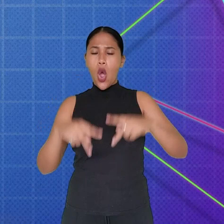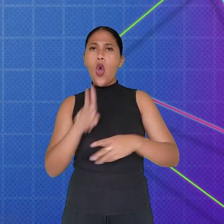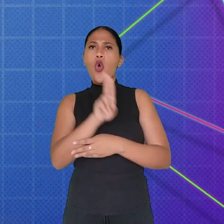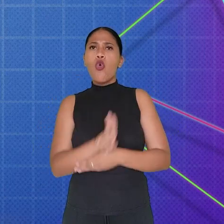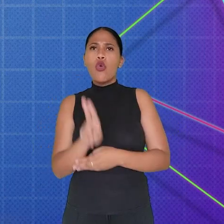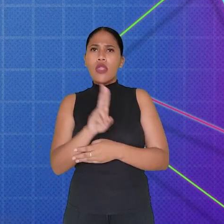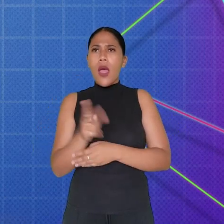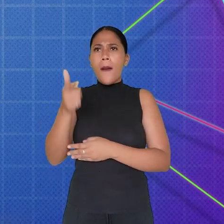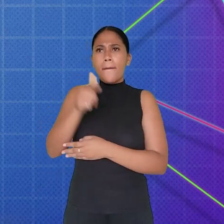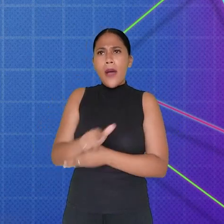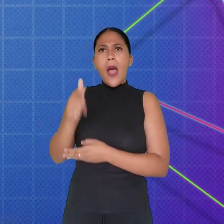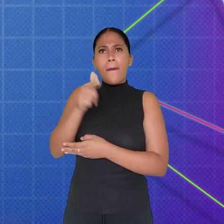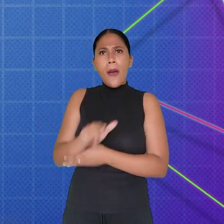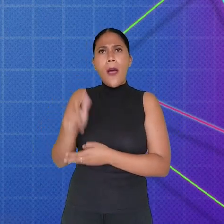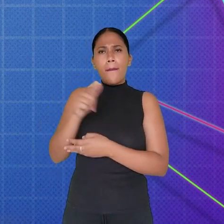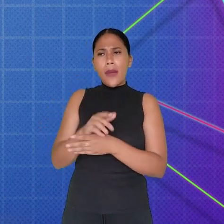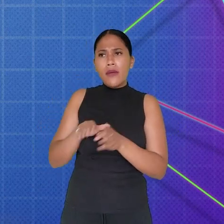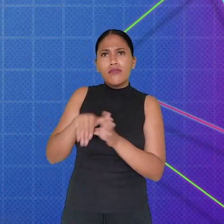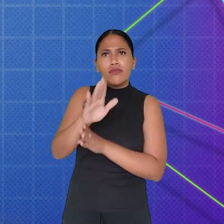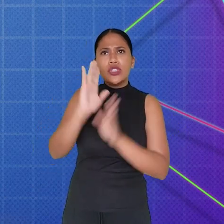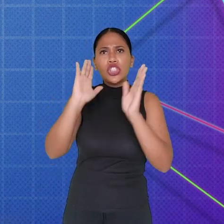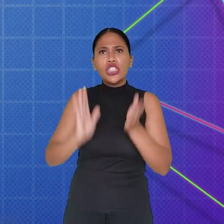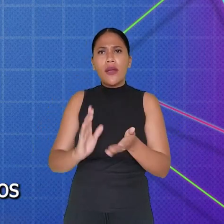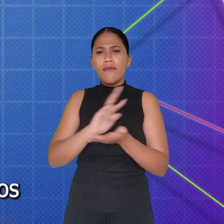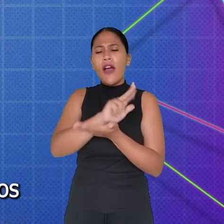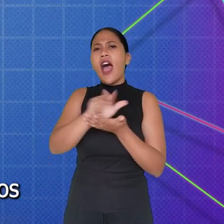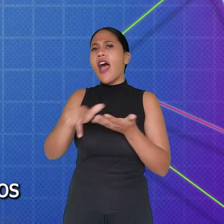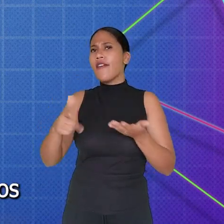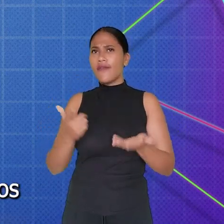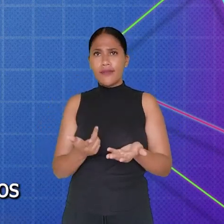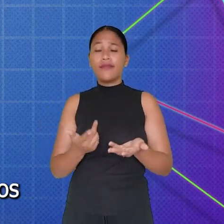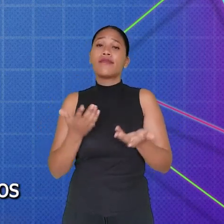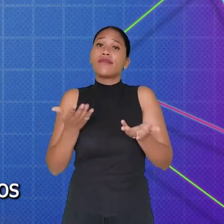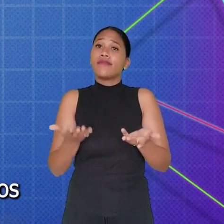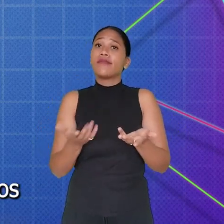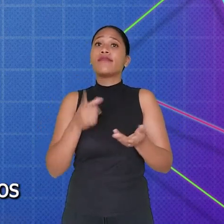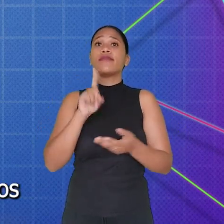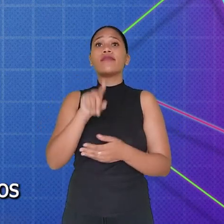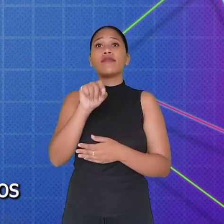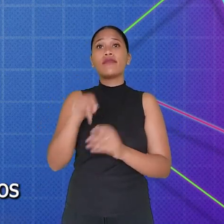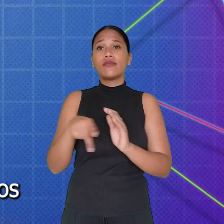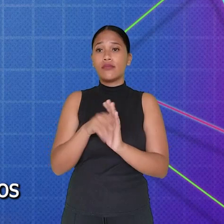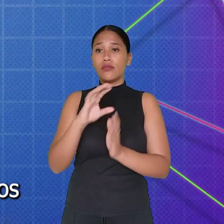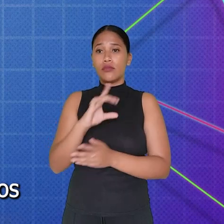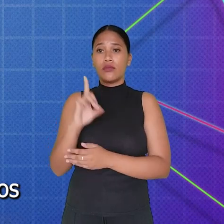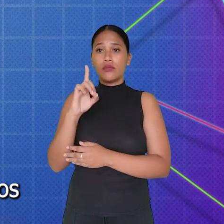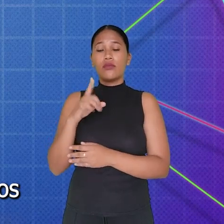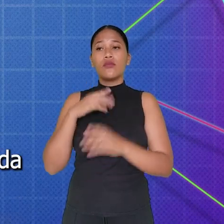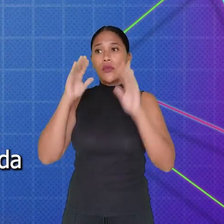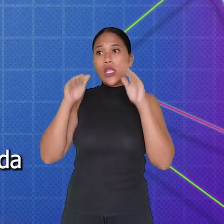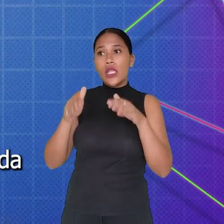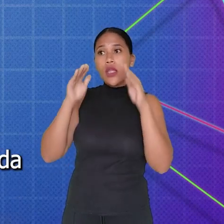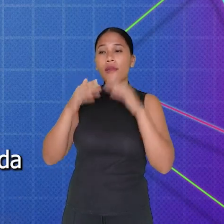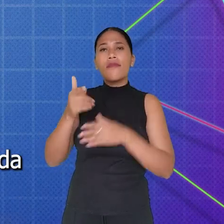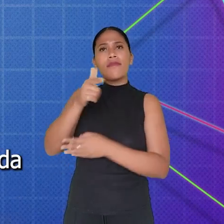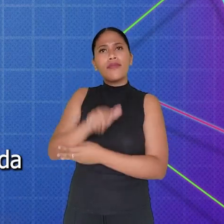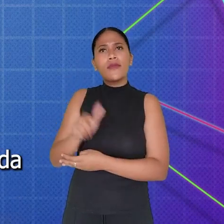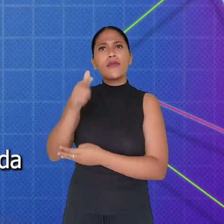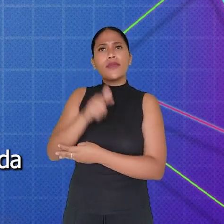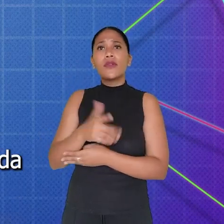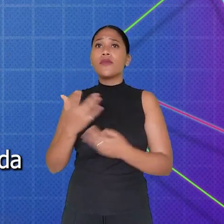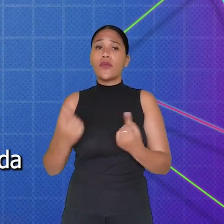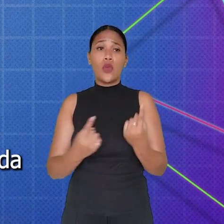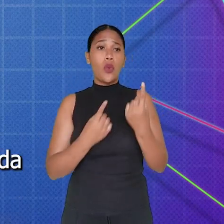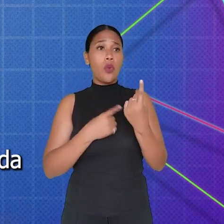utilizadas para repetir uma série de instruções várias vezes. Em outras palavras, são blocos de códigos que são executados repetidamente